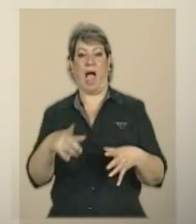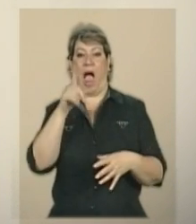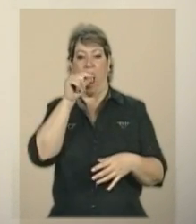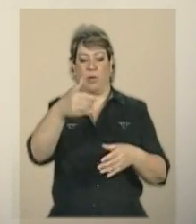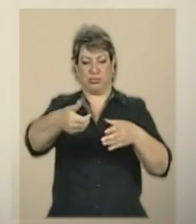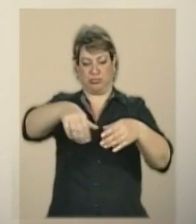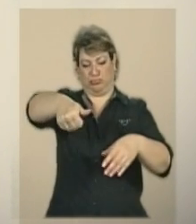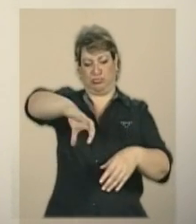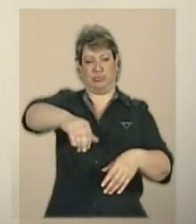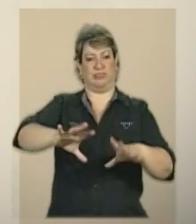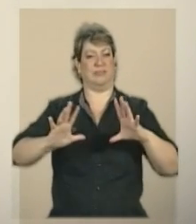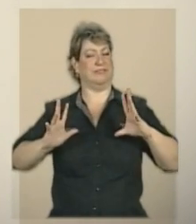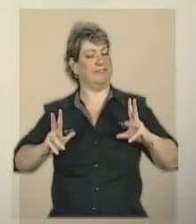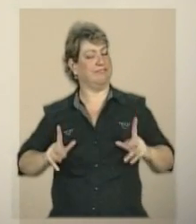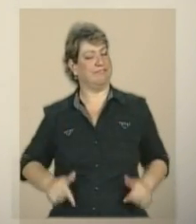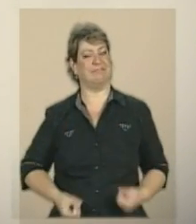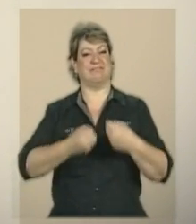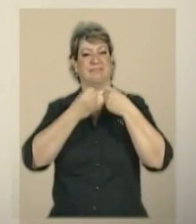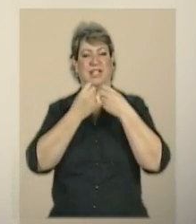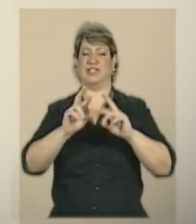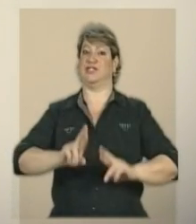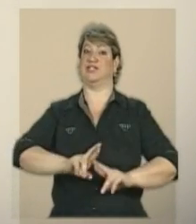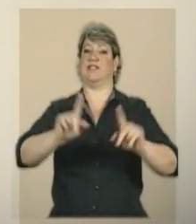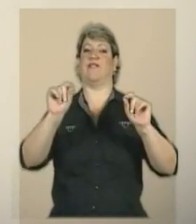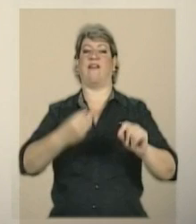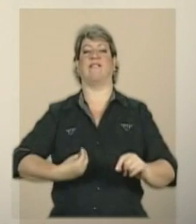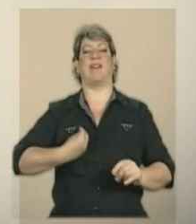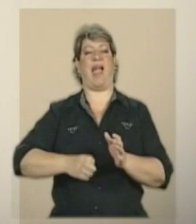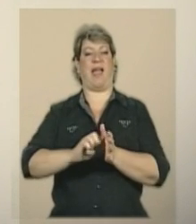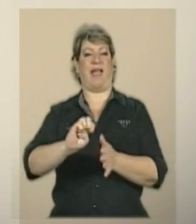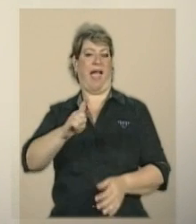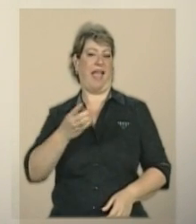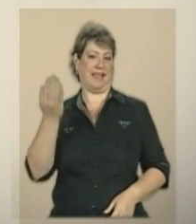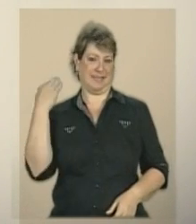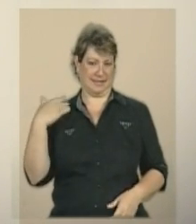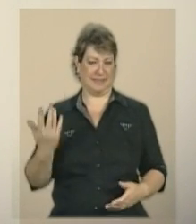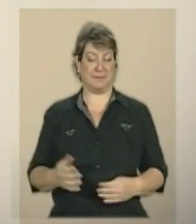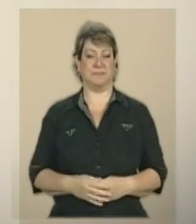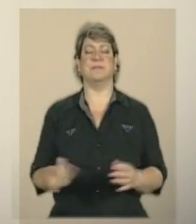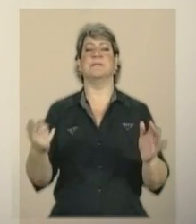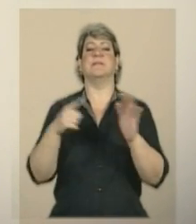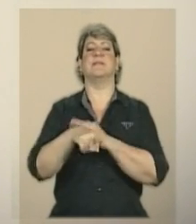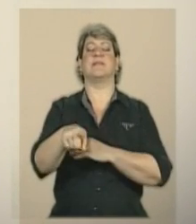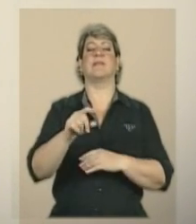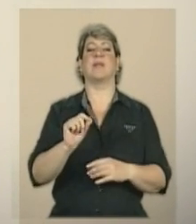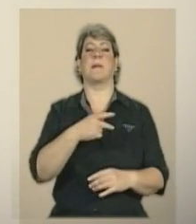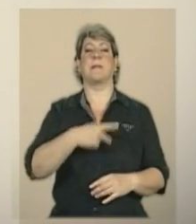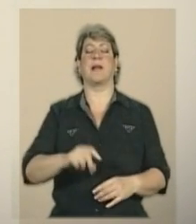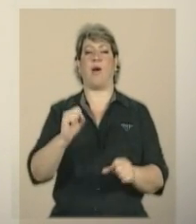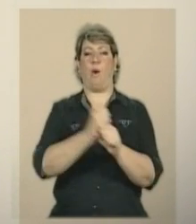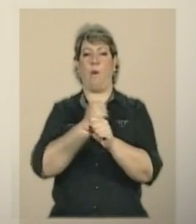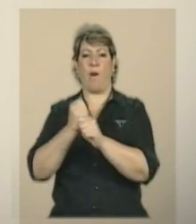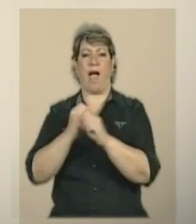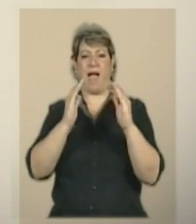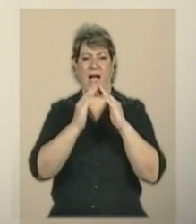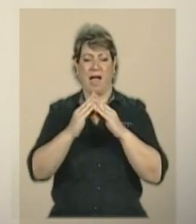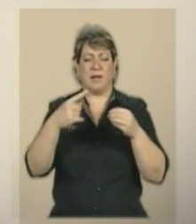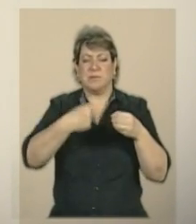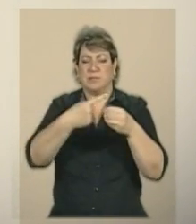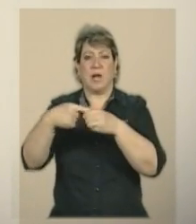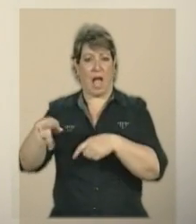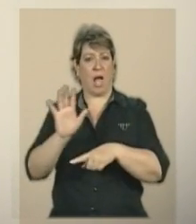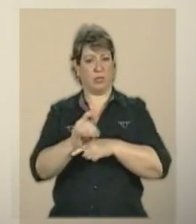encanada bem diferente do barraco em que eles viviam presidenta a construção de casas em pequenos municípios também é um grande